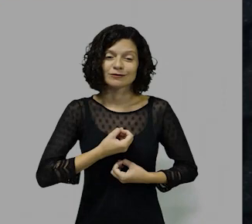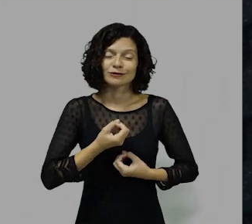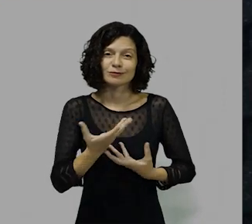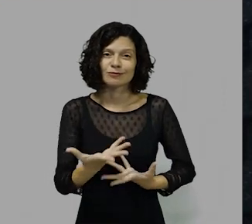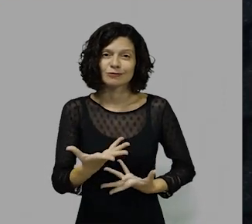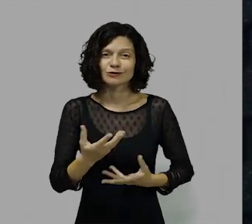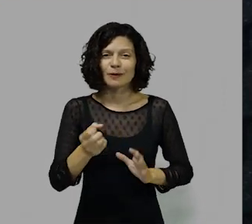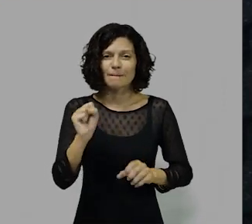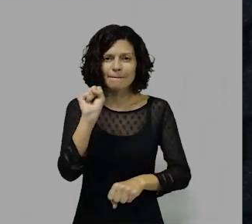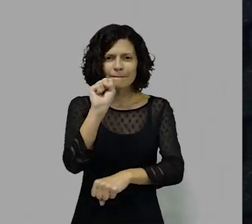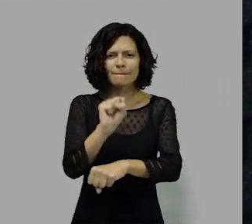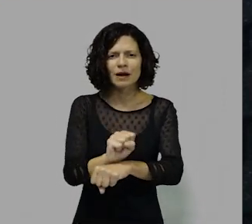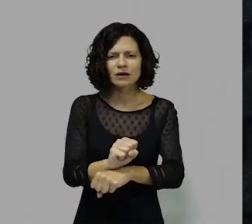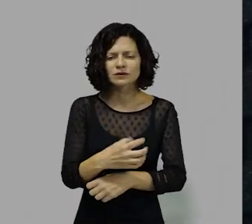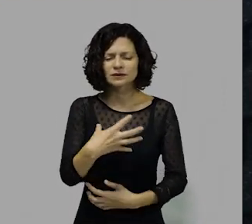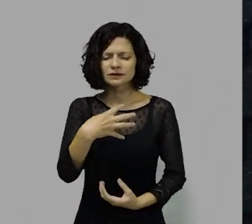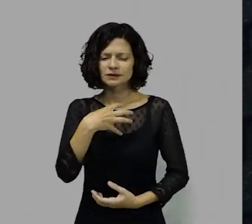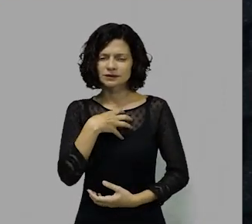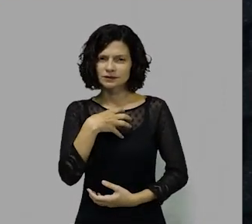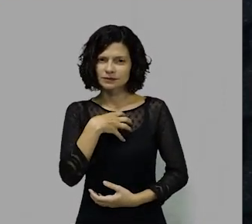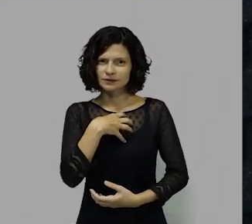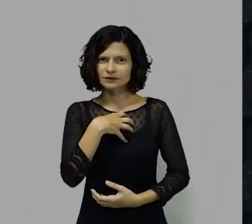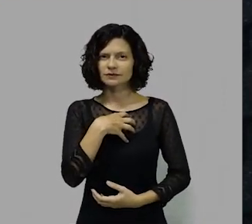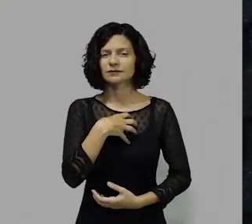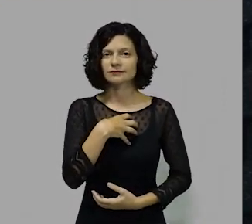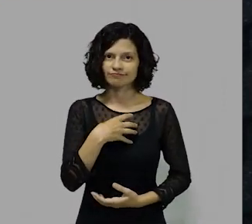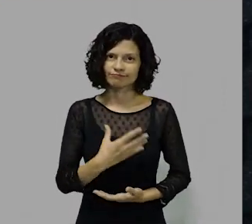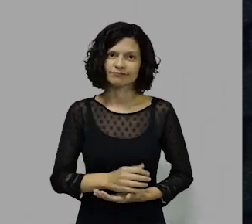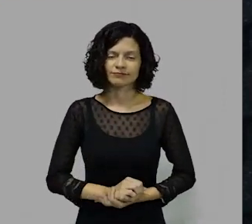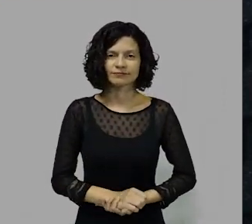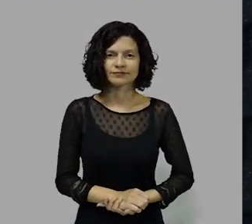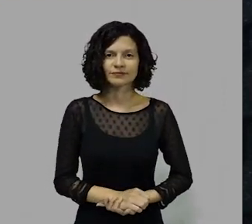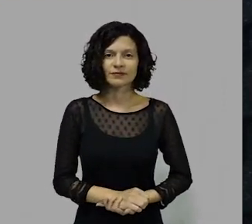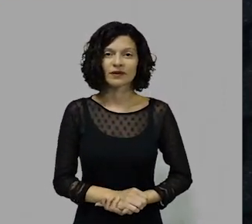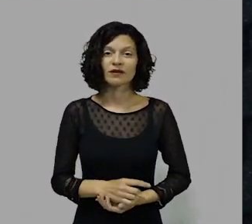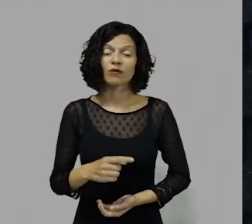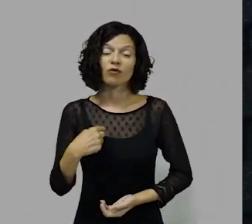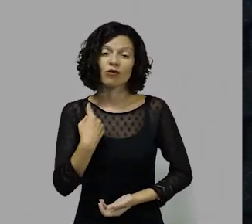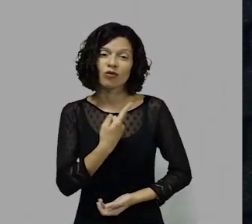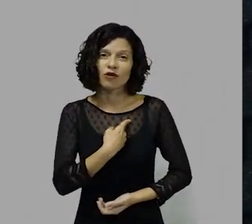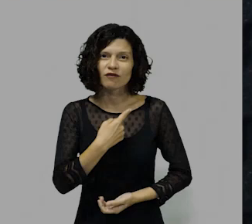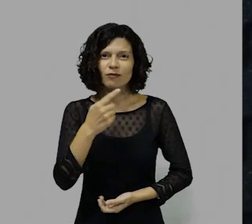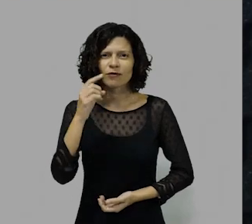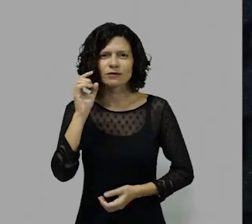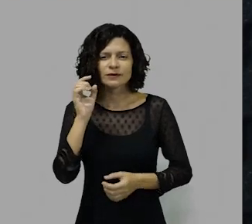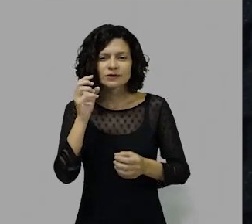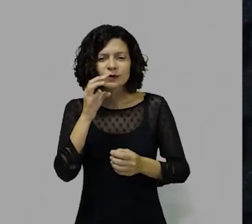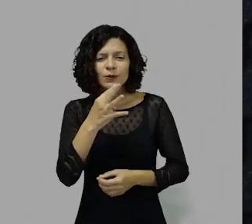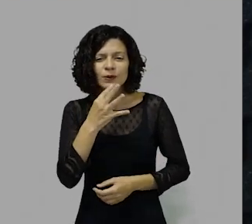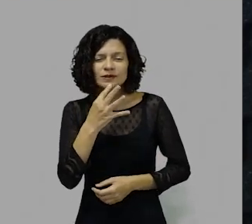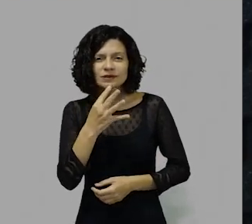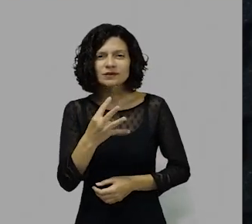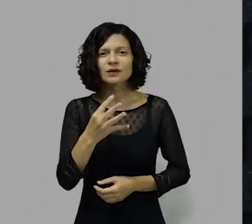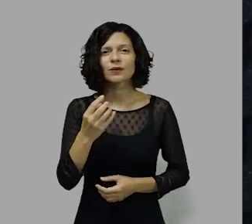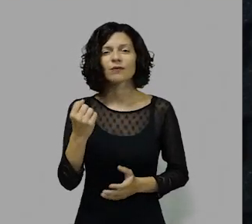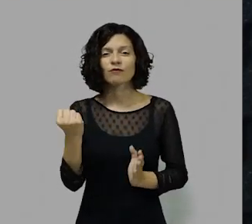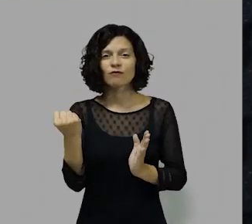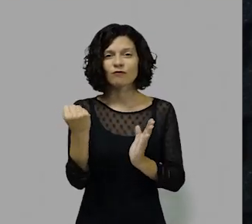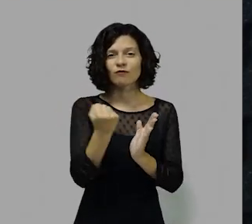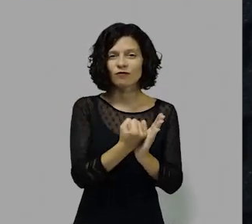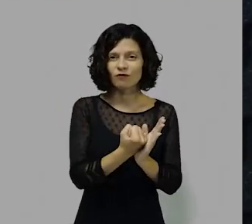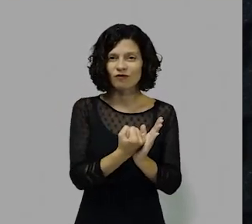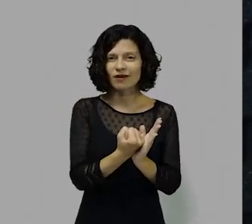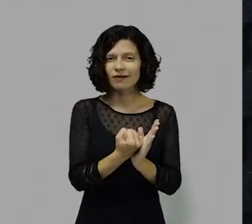o sentido que elas querem expressar. Então, eu vou mostrar para vocês alguns dos marcadores de discurso específicos do discurso oral,